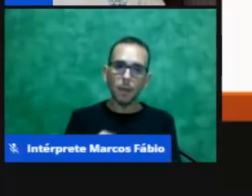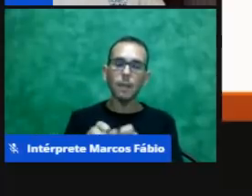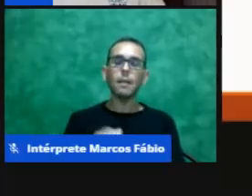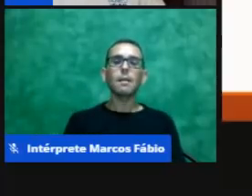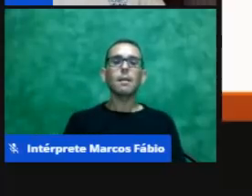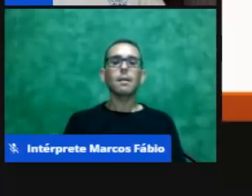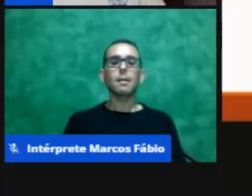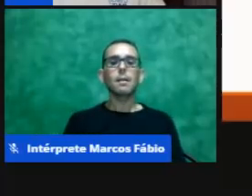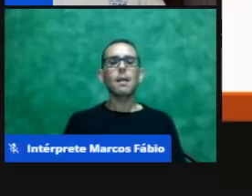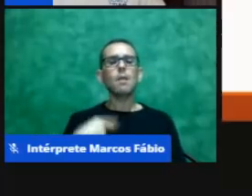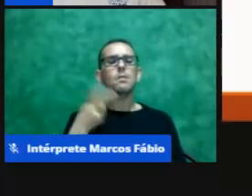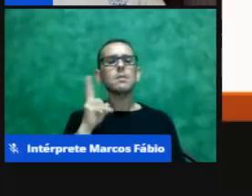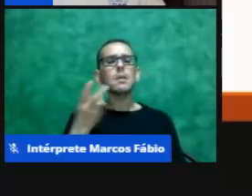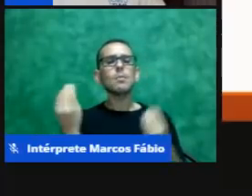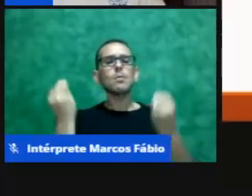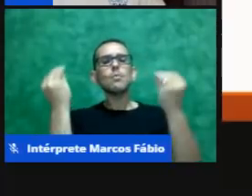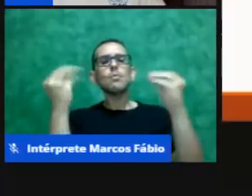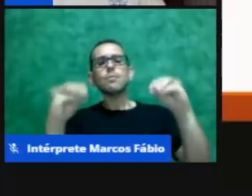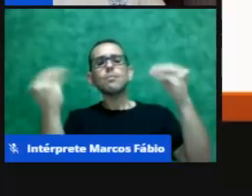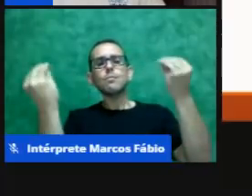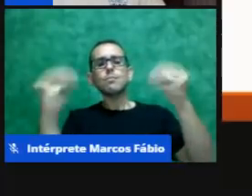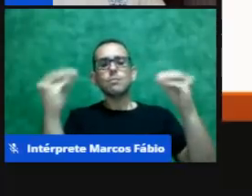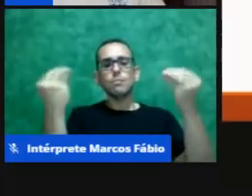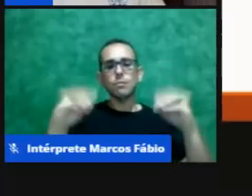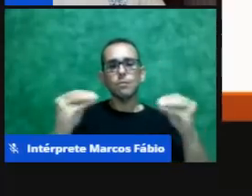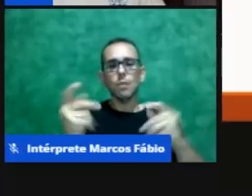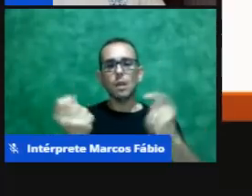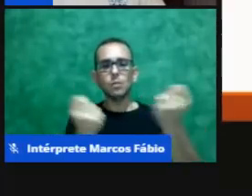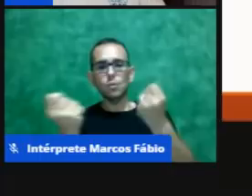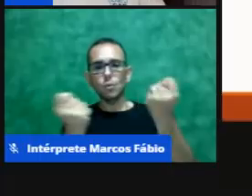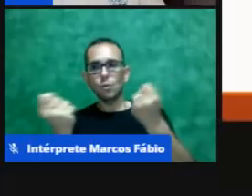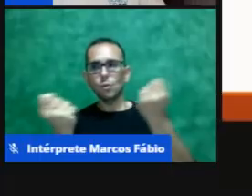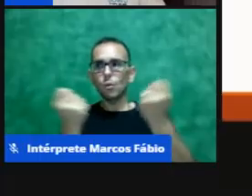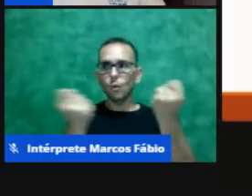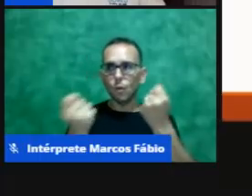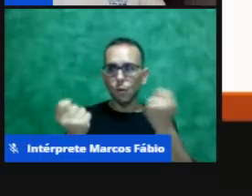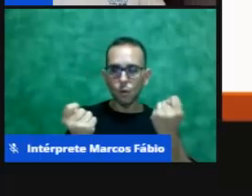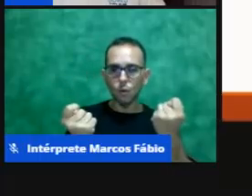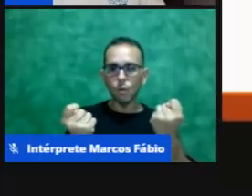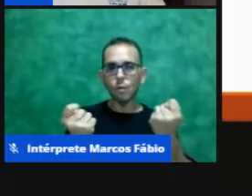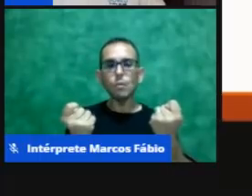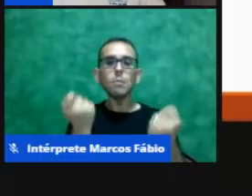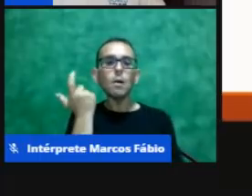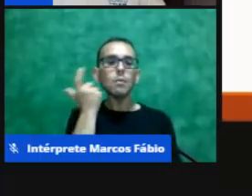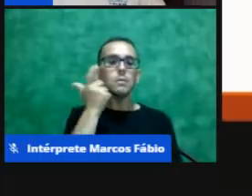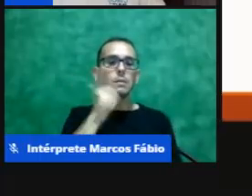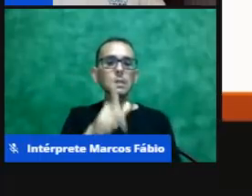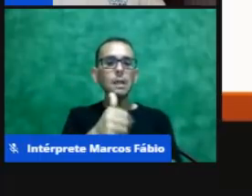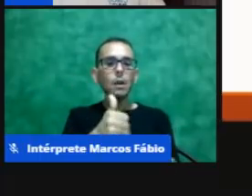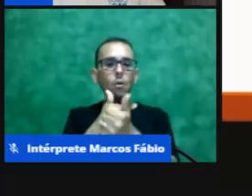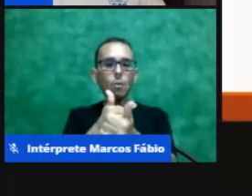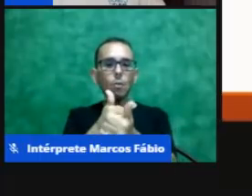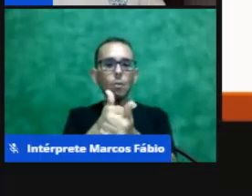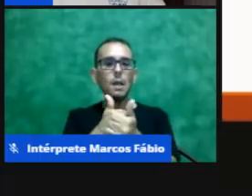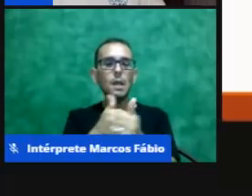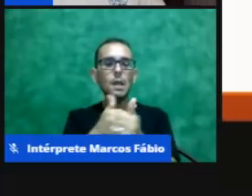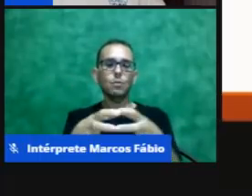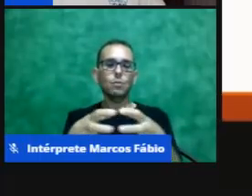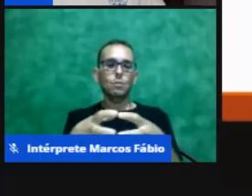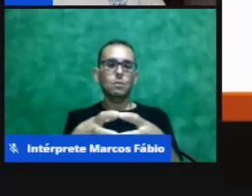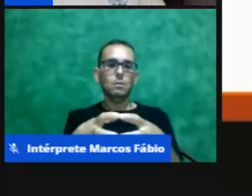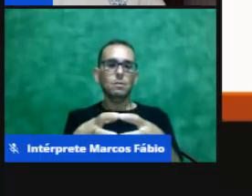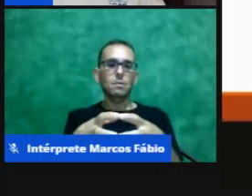eu coloco sempre esse controle justamente para conseguir acompanhar a turma, né, para